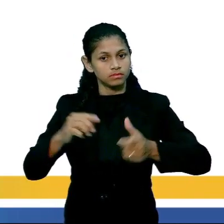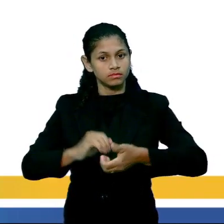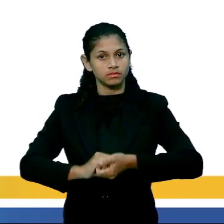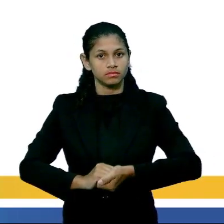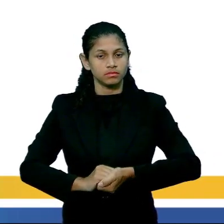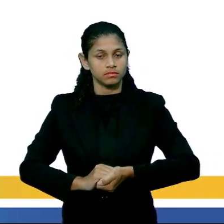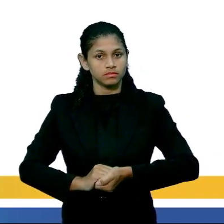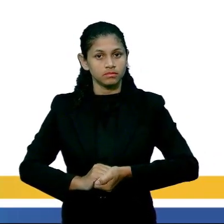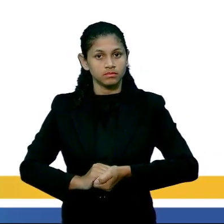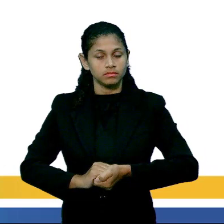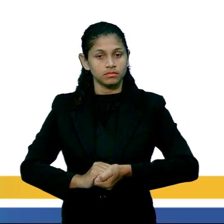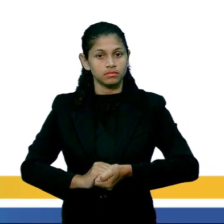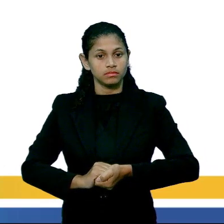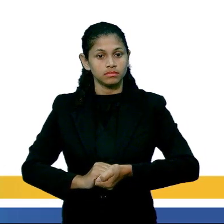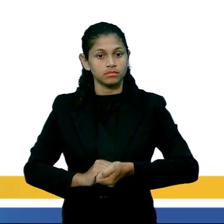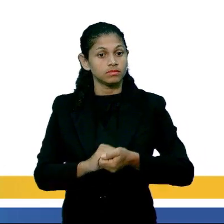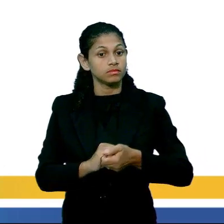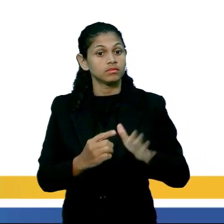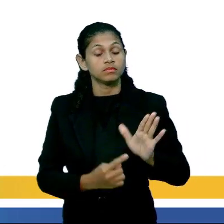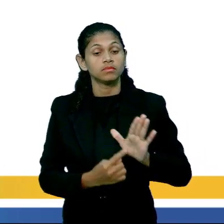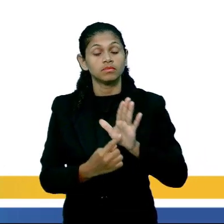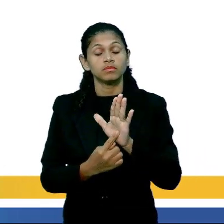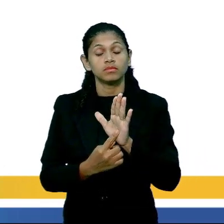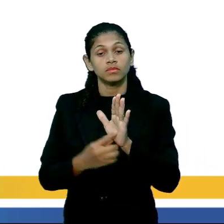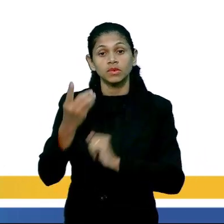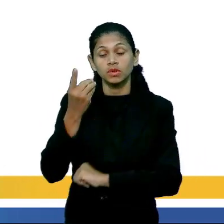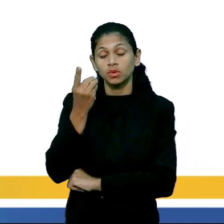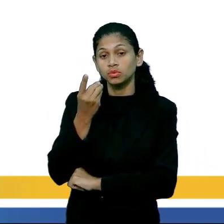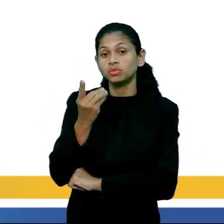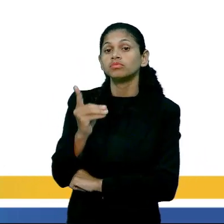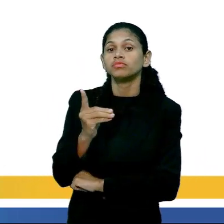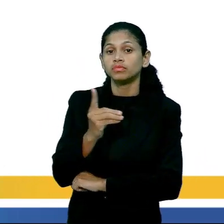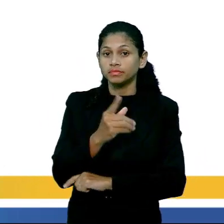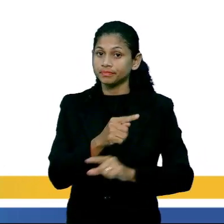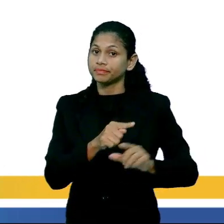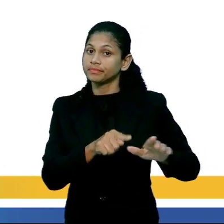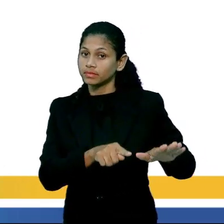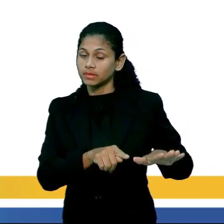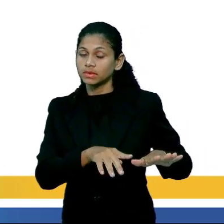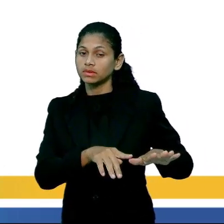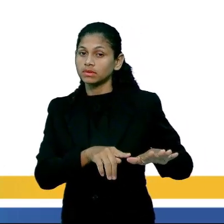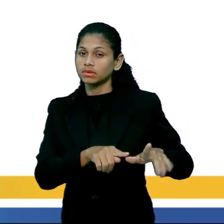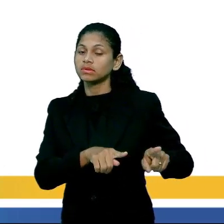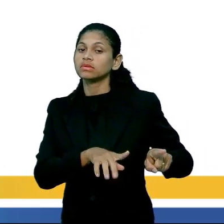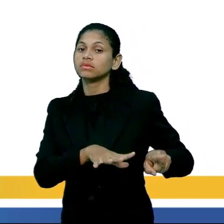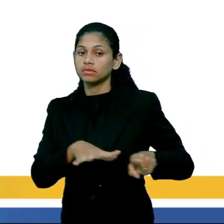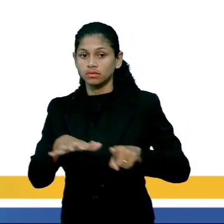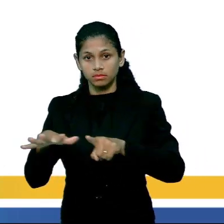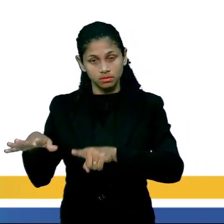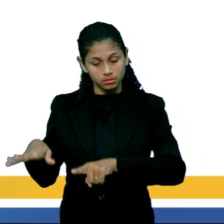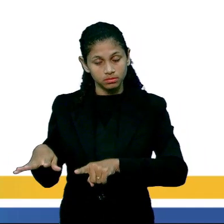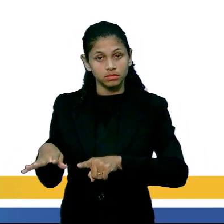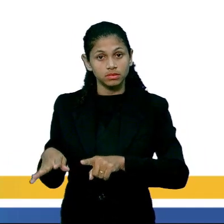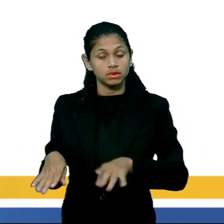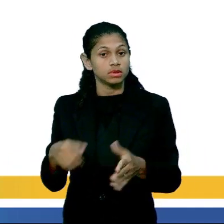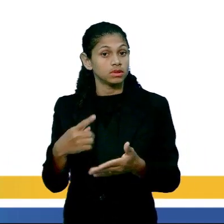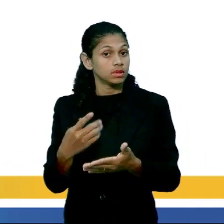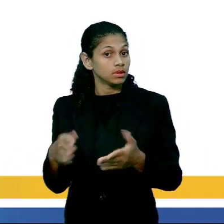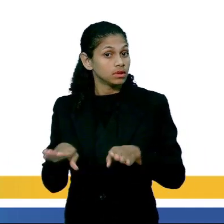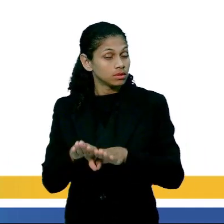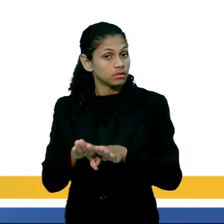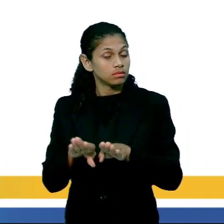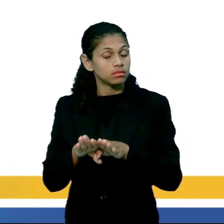ele vai especificar o dia da semana e o número de pães vendido então podemos observar